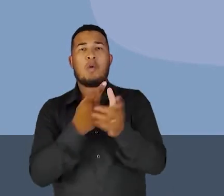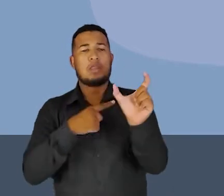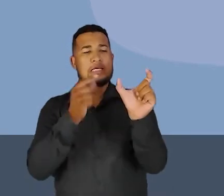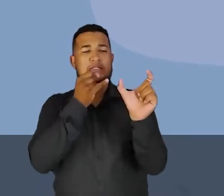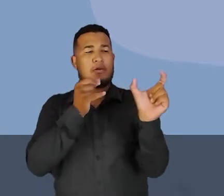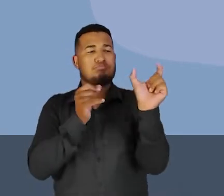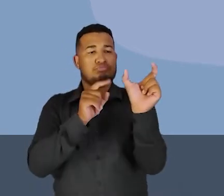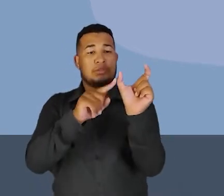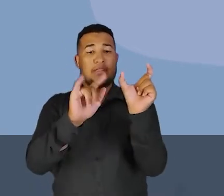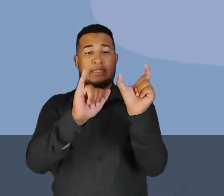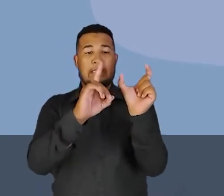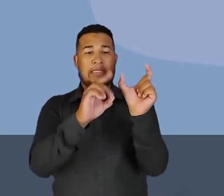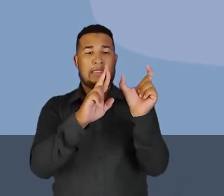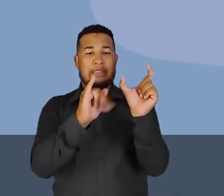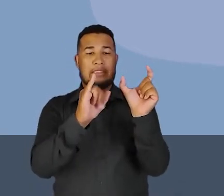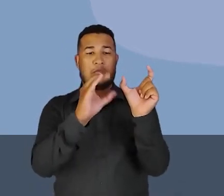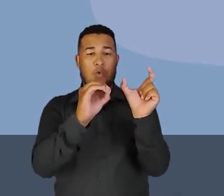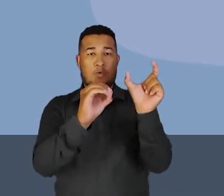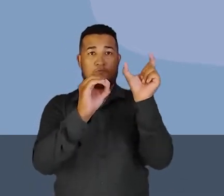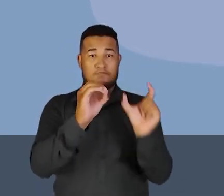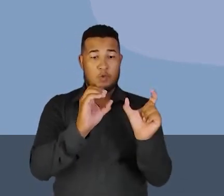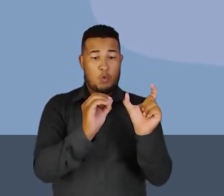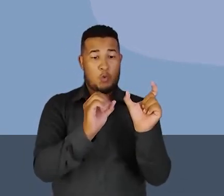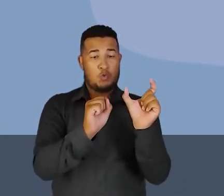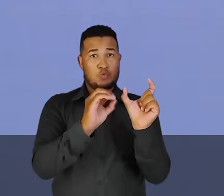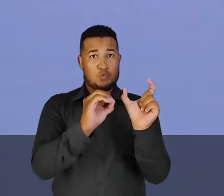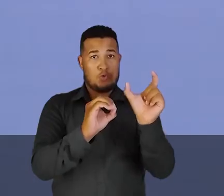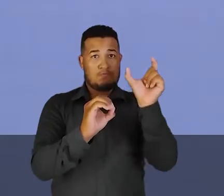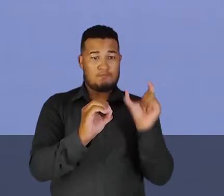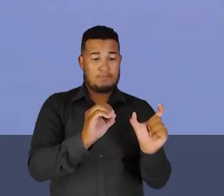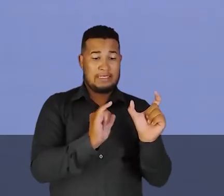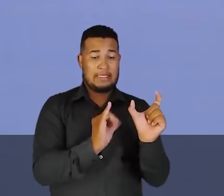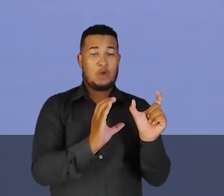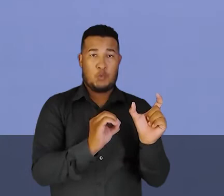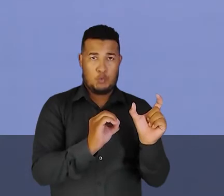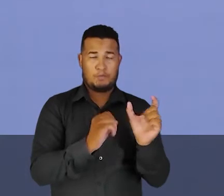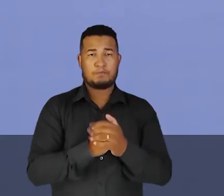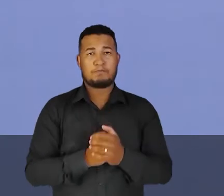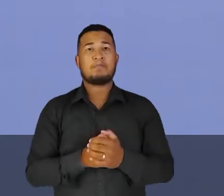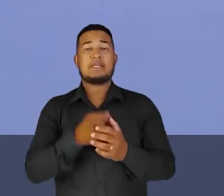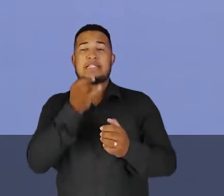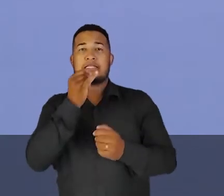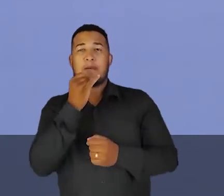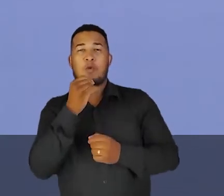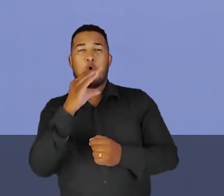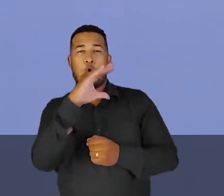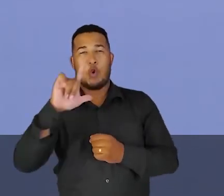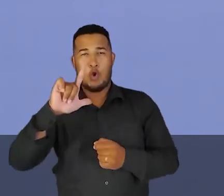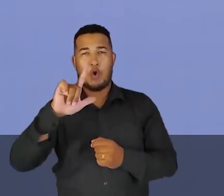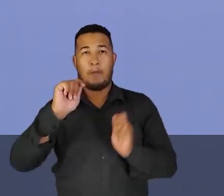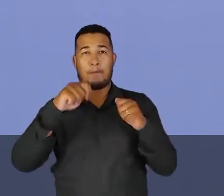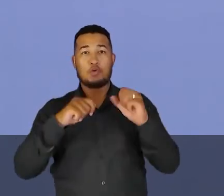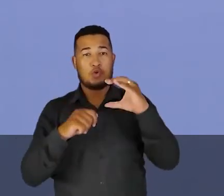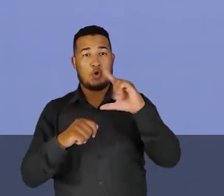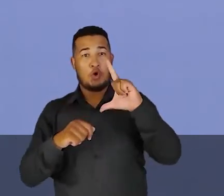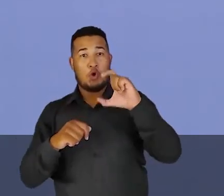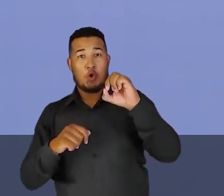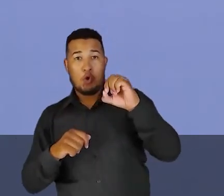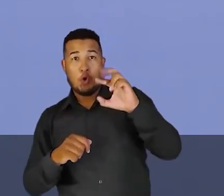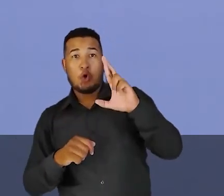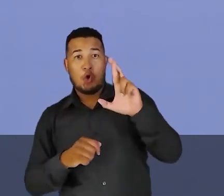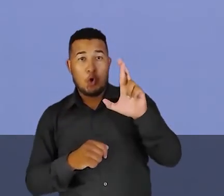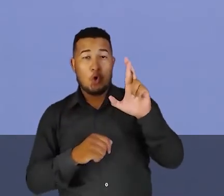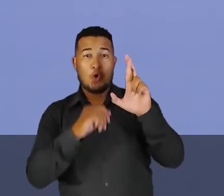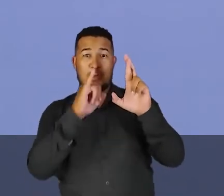deles em hídrico, em oso e em ico. Olha aqui para mim. Com cloro, pode ser clorídrico, cloroso ou